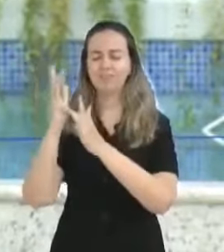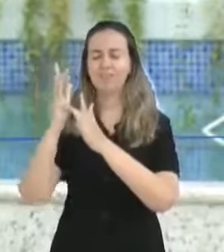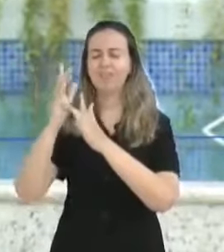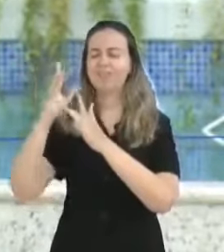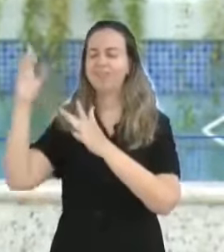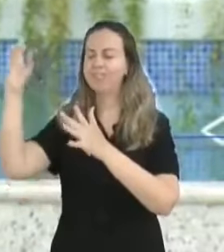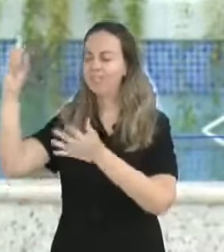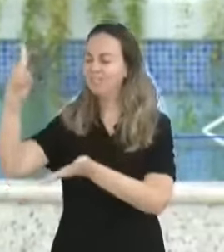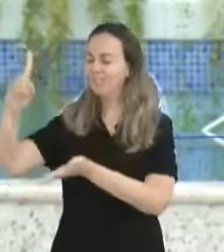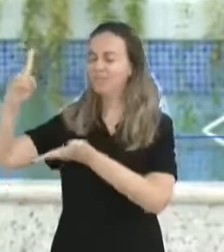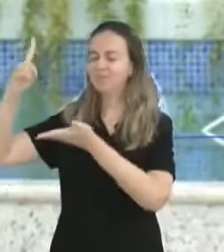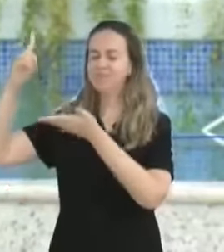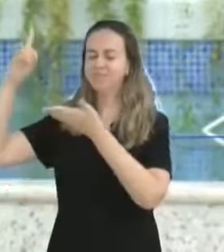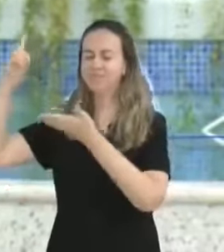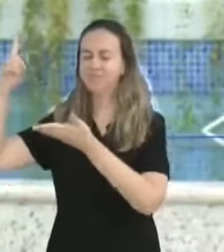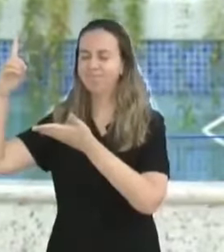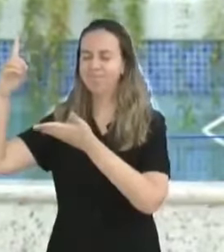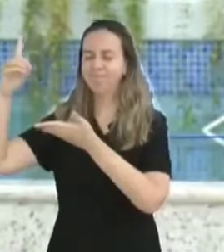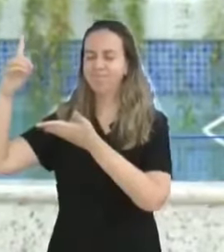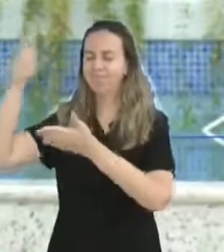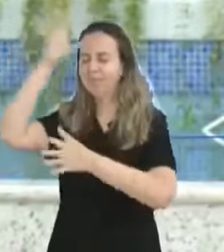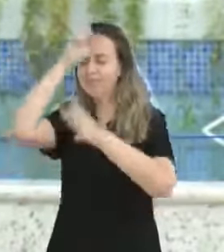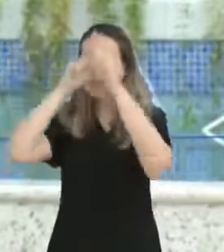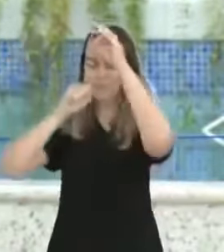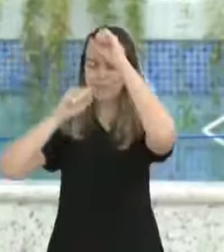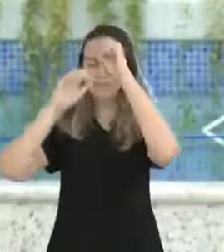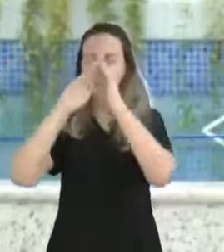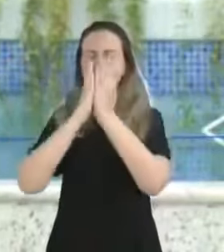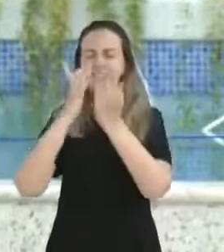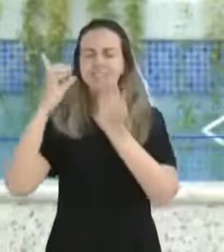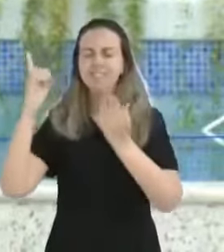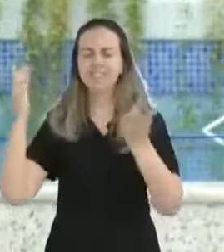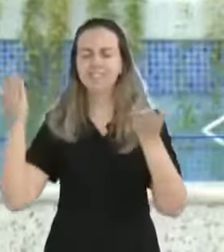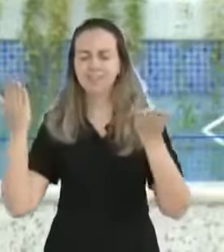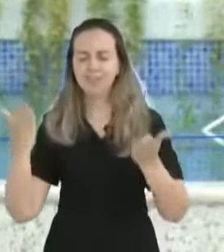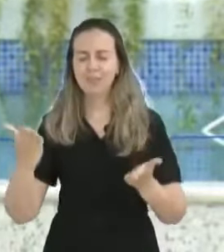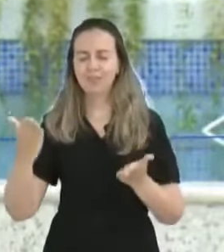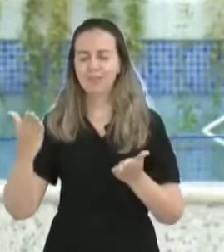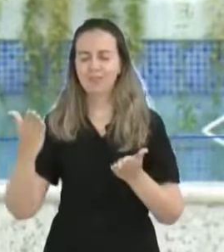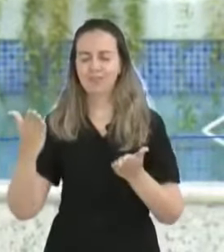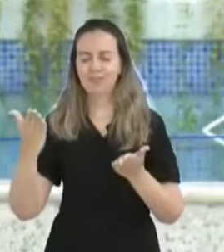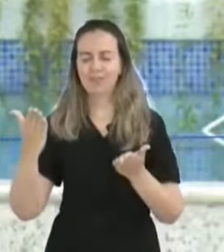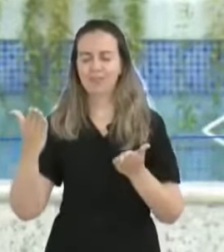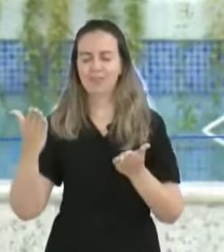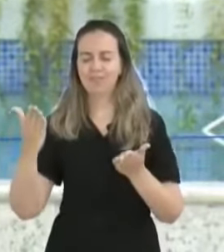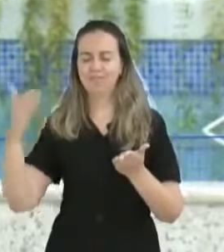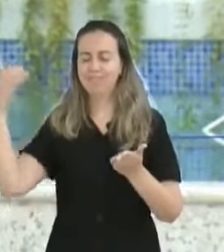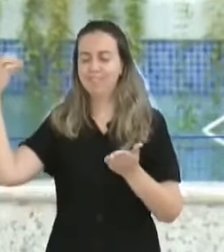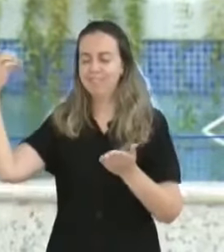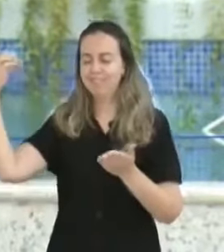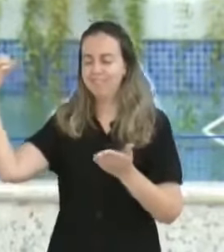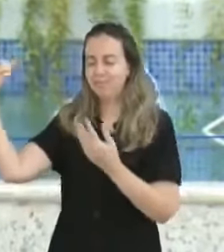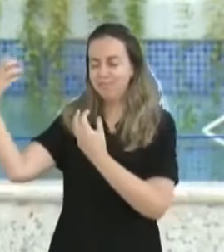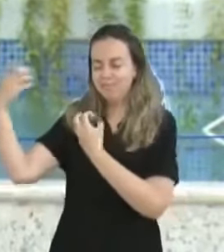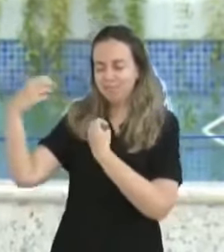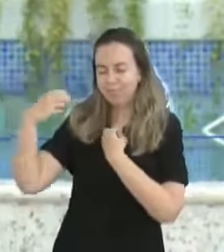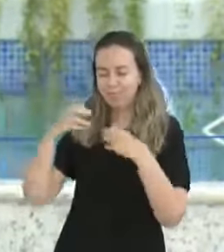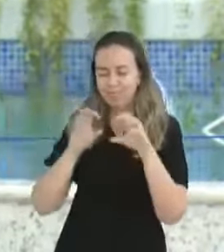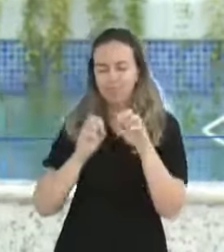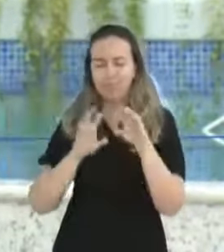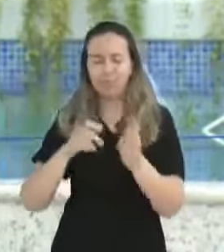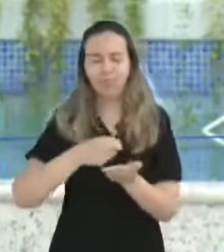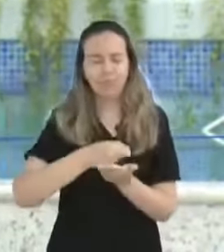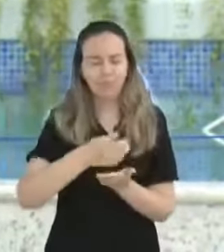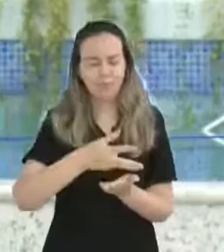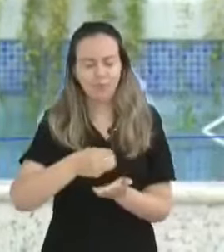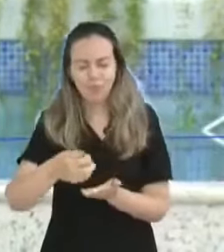Senhor, temos lido a Tua palavra. Fala conosco de uma forma tremenda e